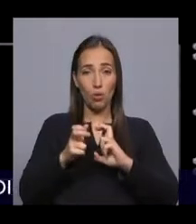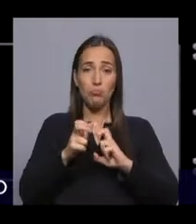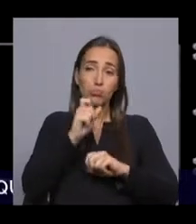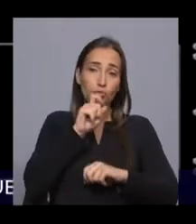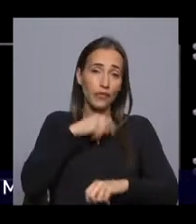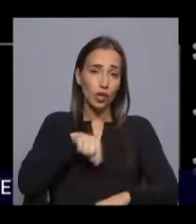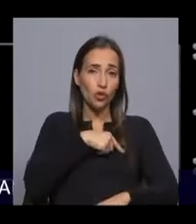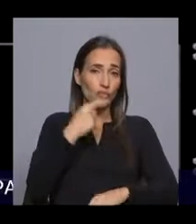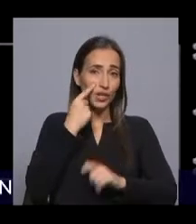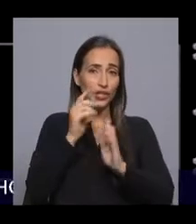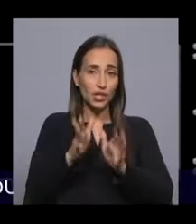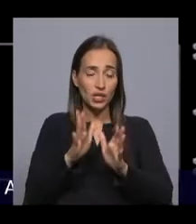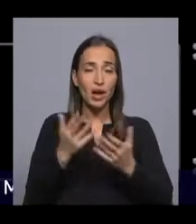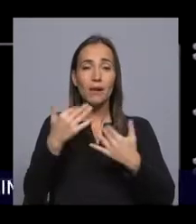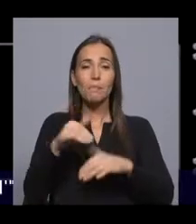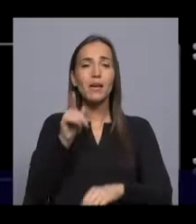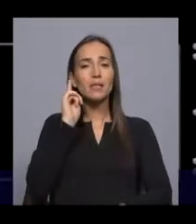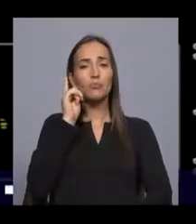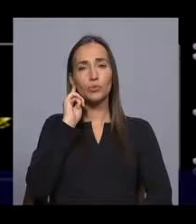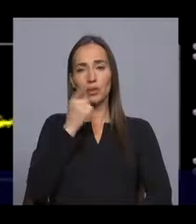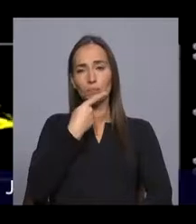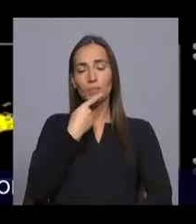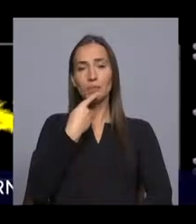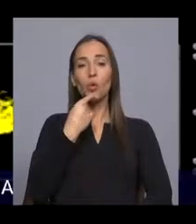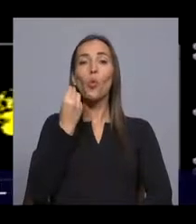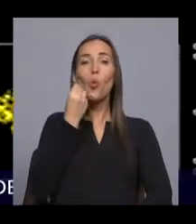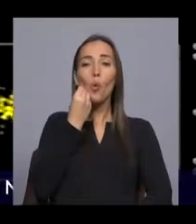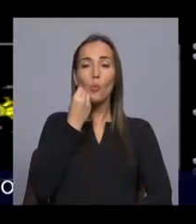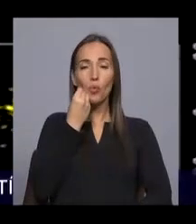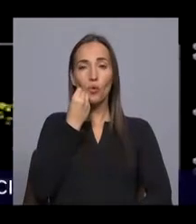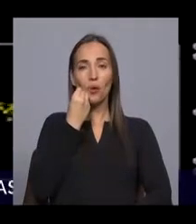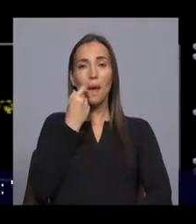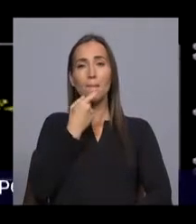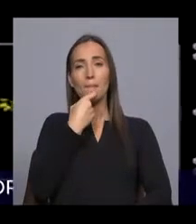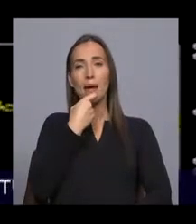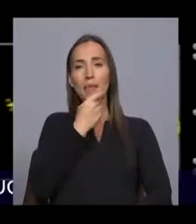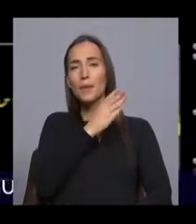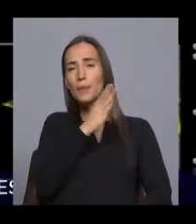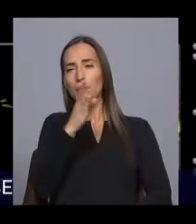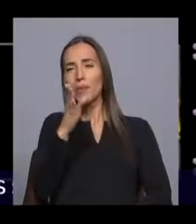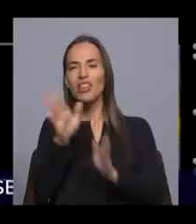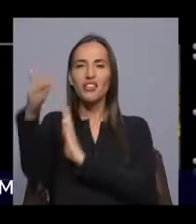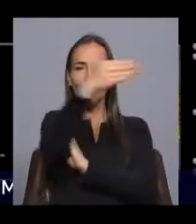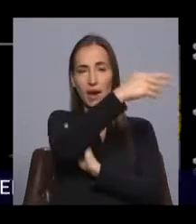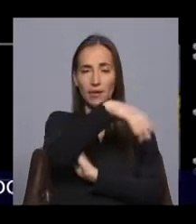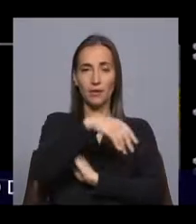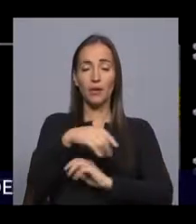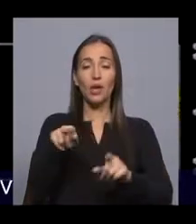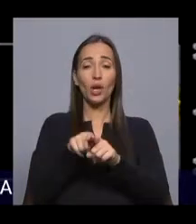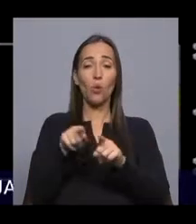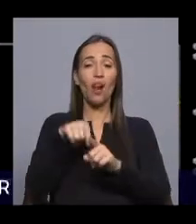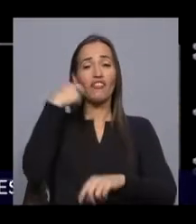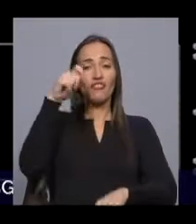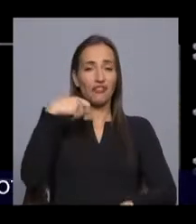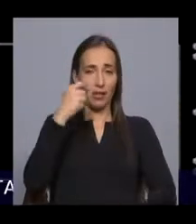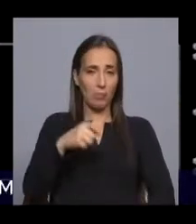Mas interessa é, de facto, perceber como é que nós podemos desviar a órbita destes asteroides. Não é ao estilo Armageddon, Bruce Willis, não, já lá